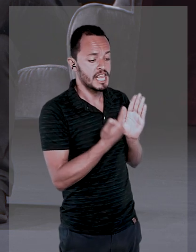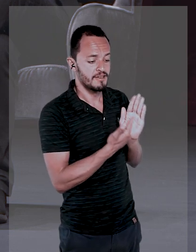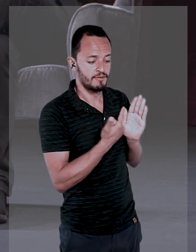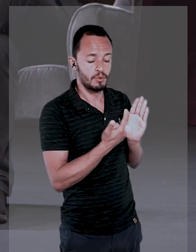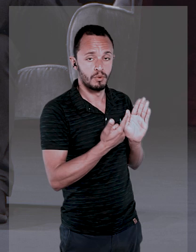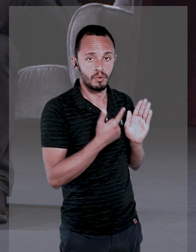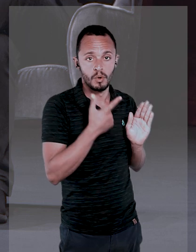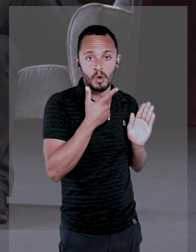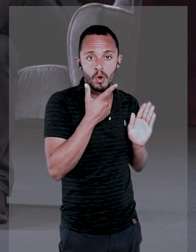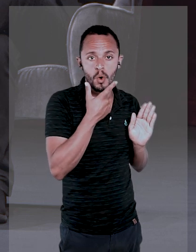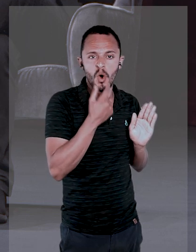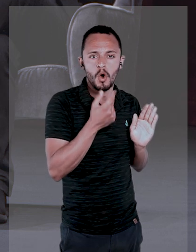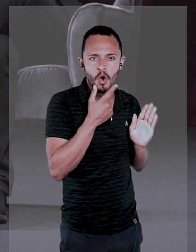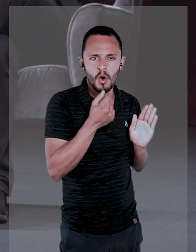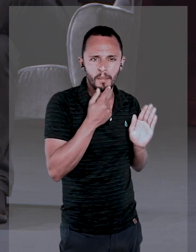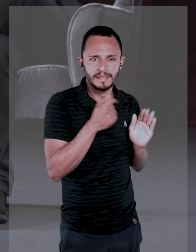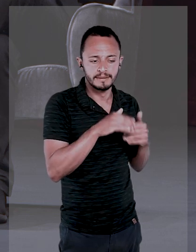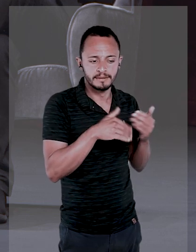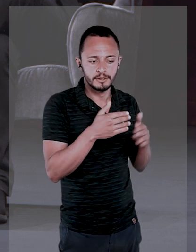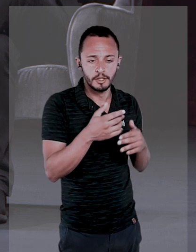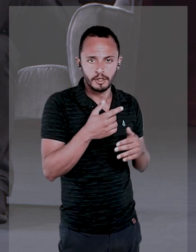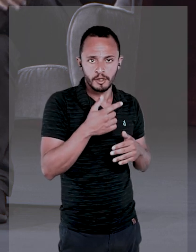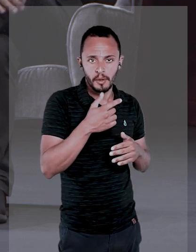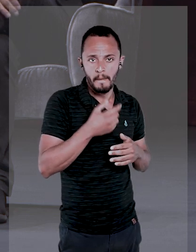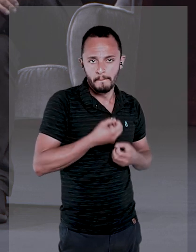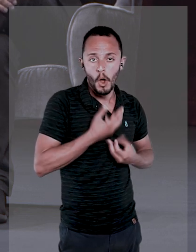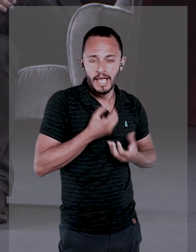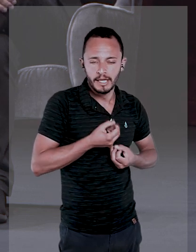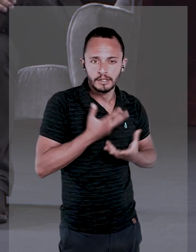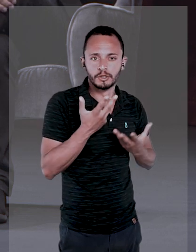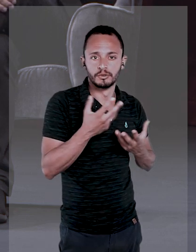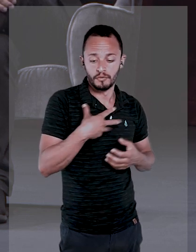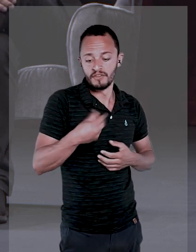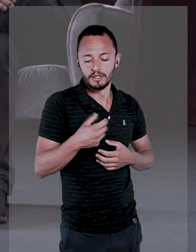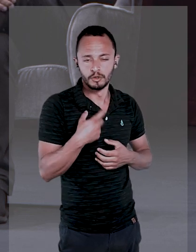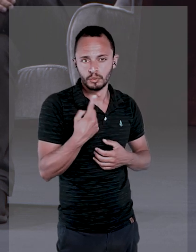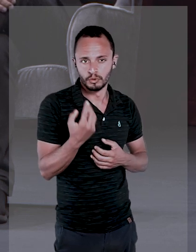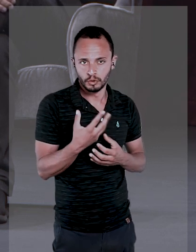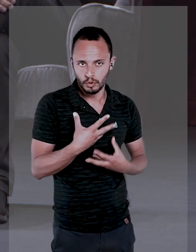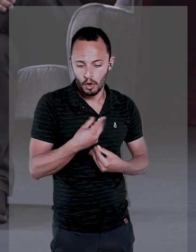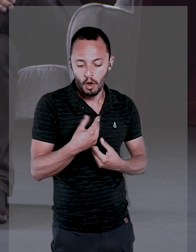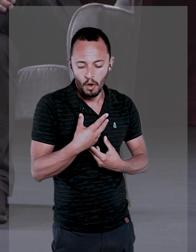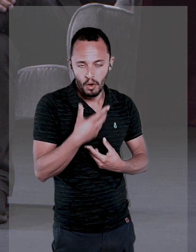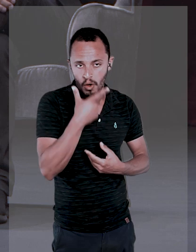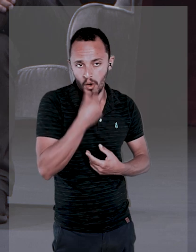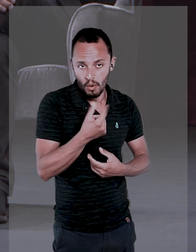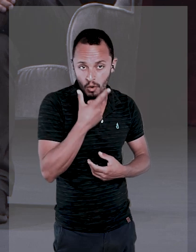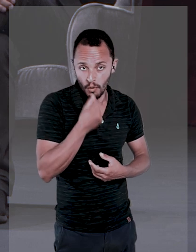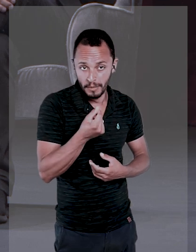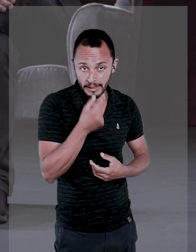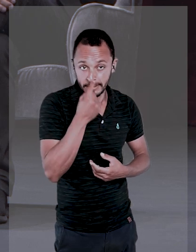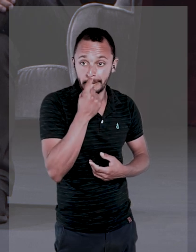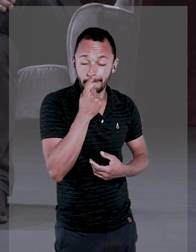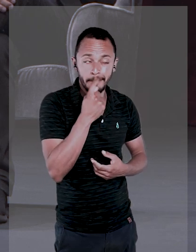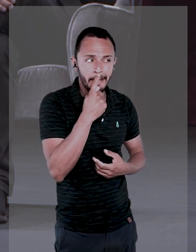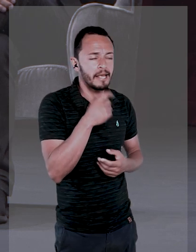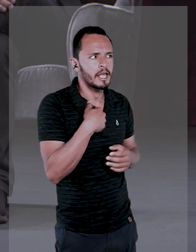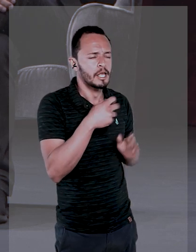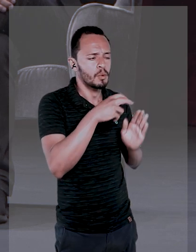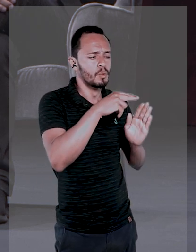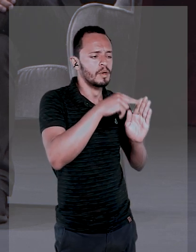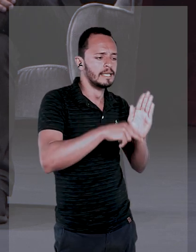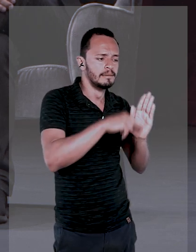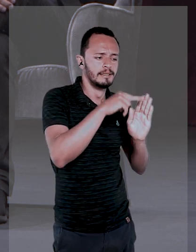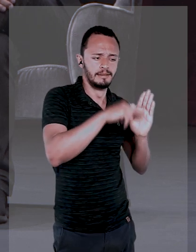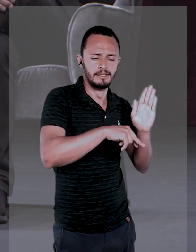dos livros, assim, principalmente Homens Imprudentemente Poéticos, né, e O Filho de Mil Homens, eu vi